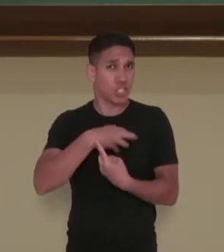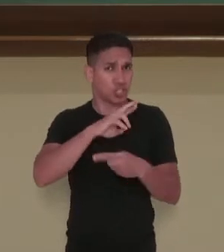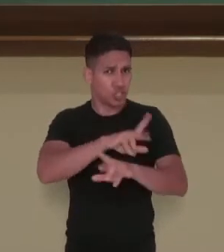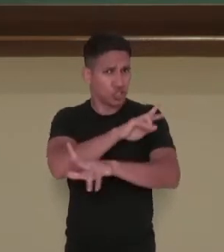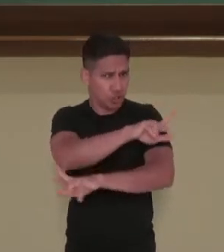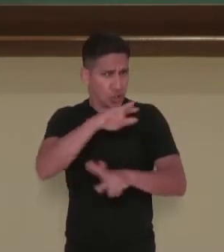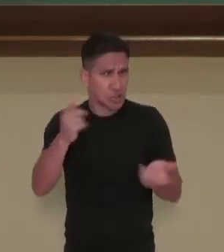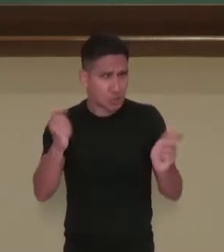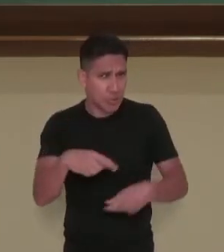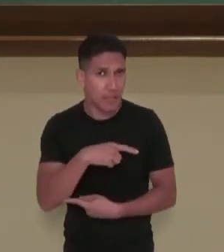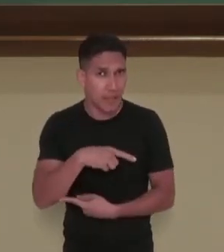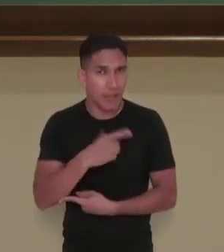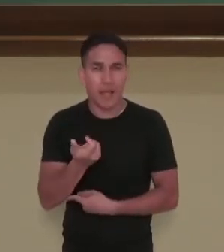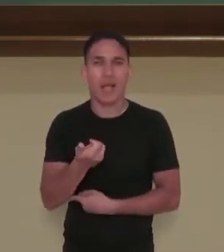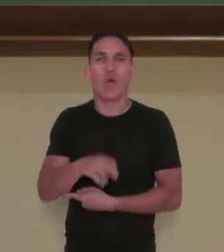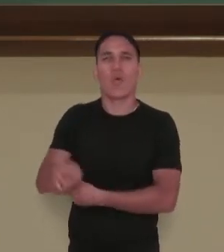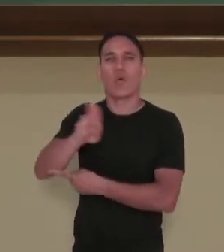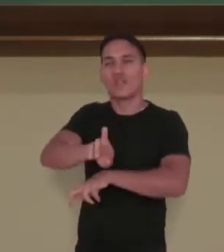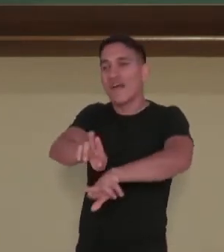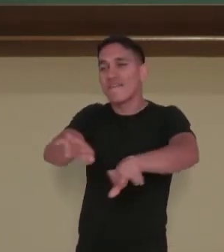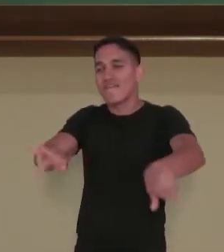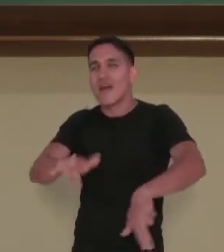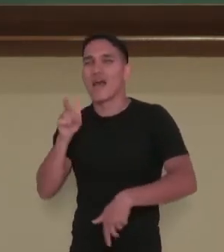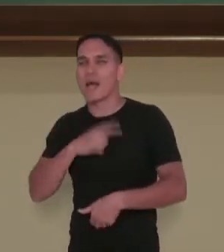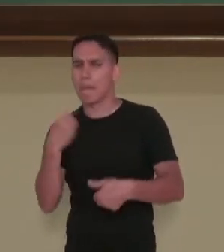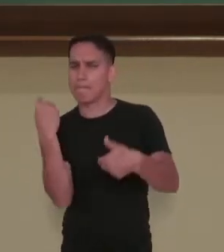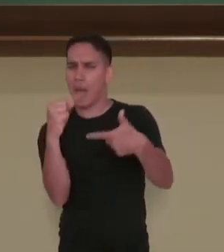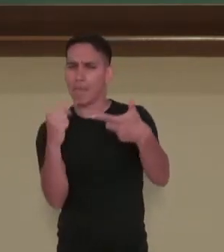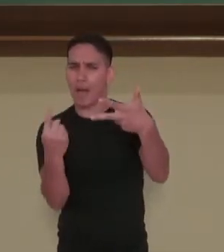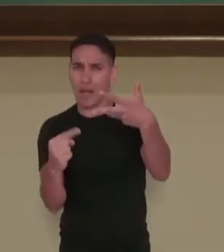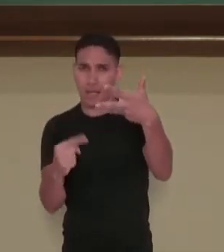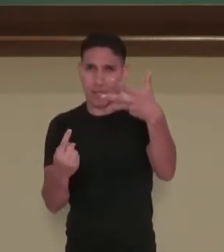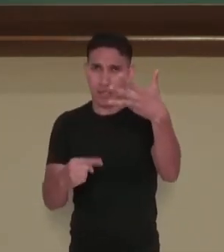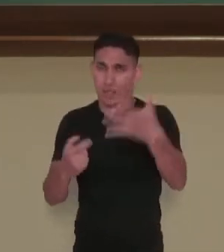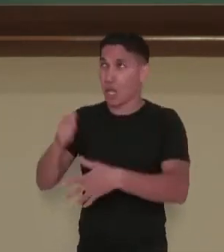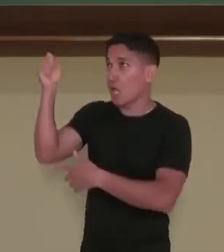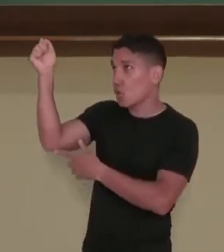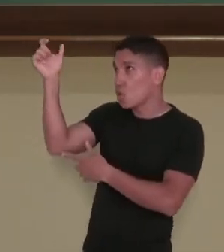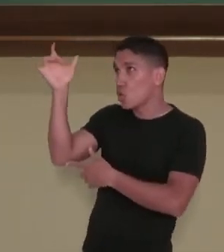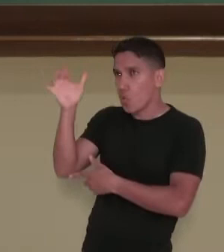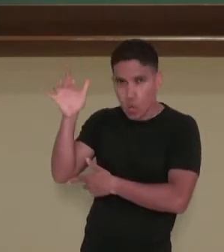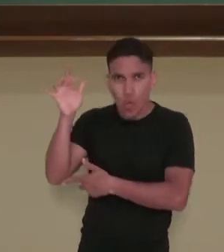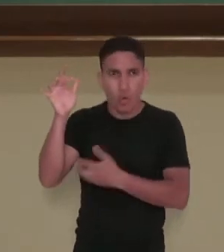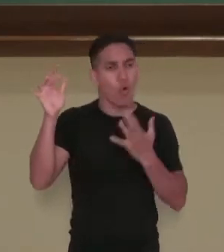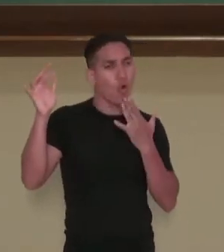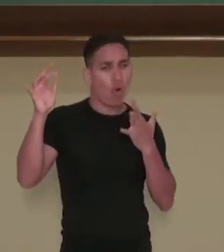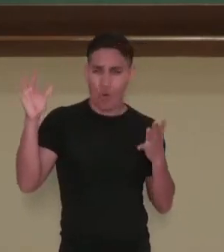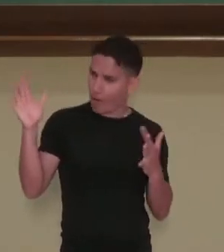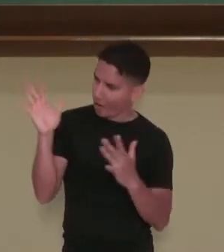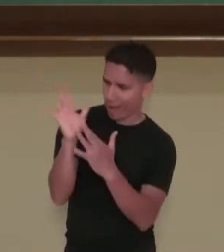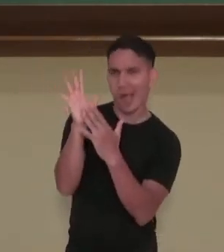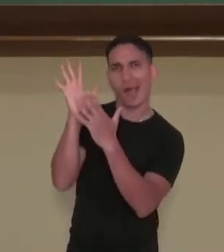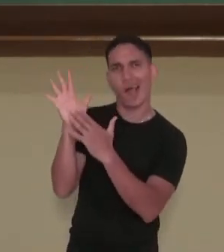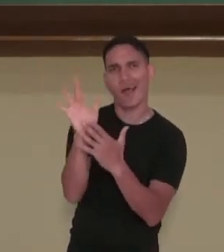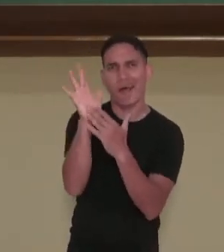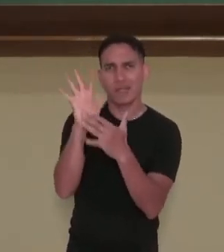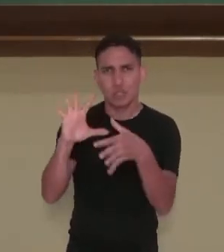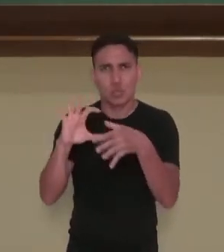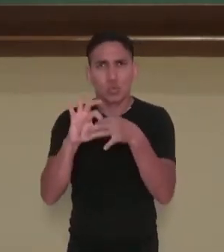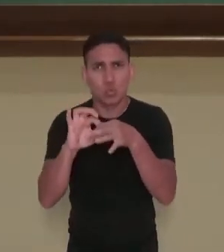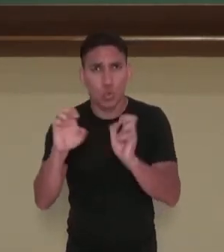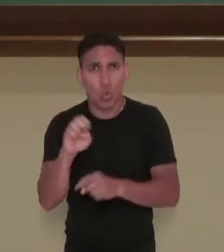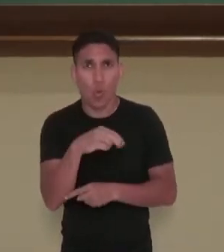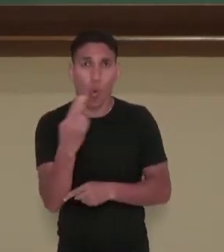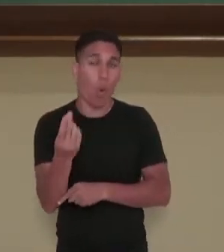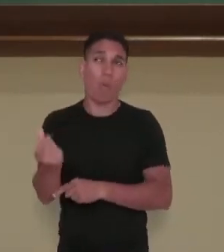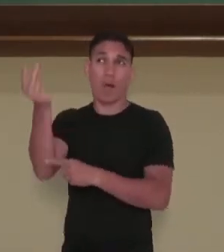diferente, utilizando as diversas possibilidades de luz e cor juntos numa mesma obra? Ou será que o artista